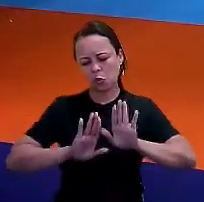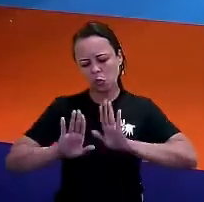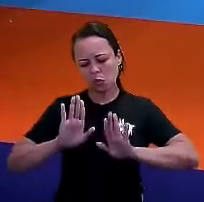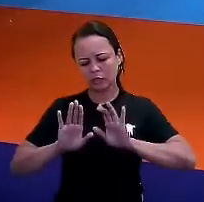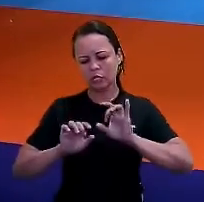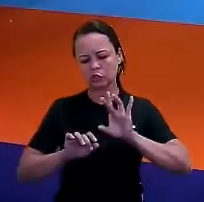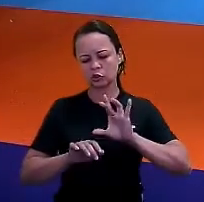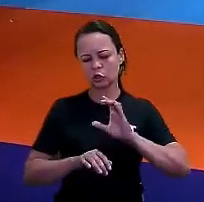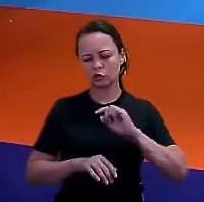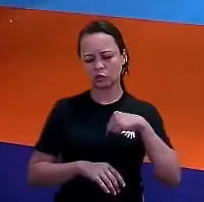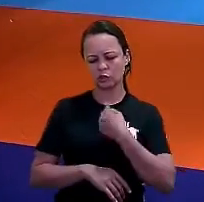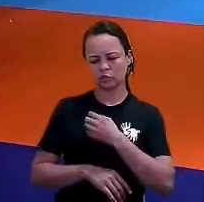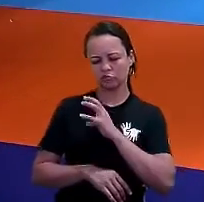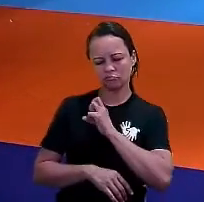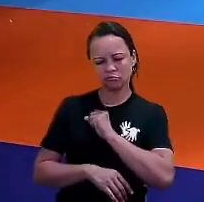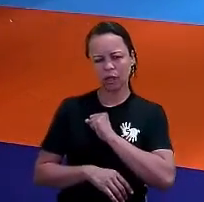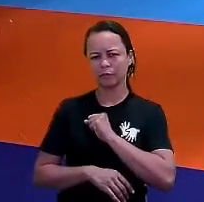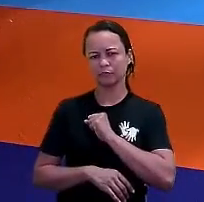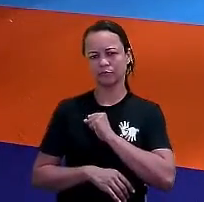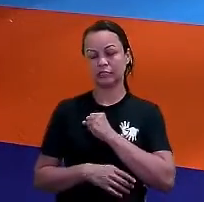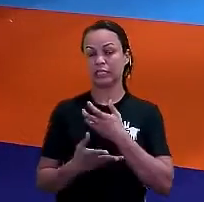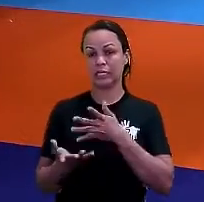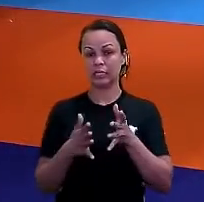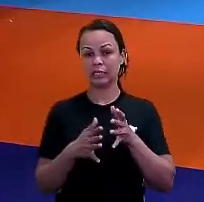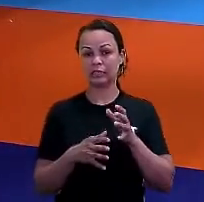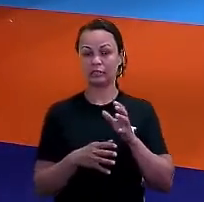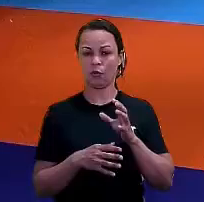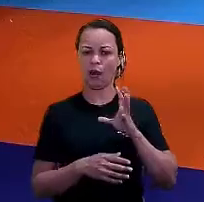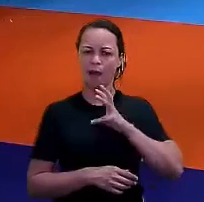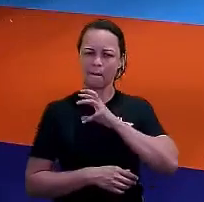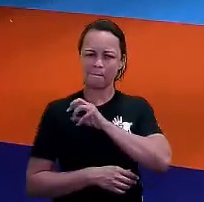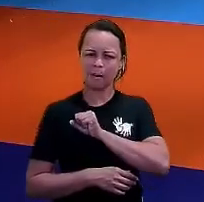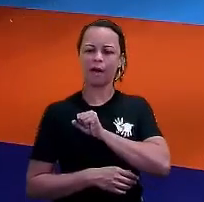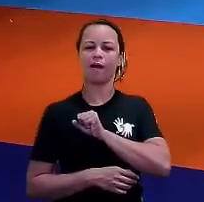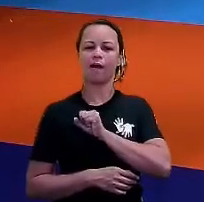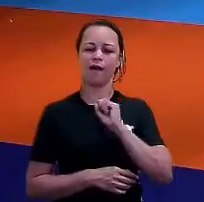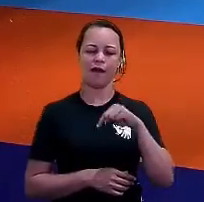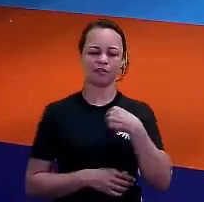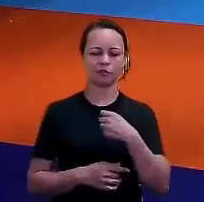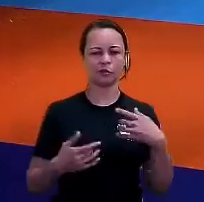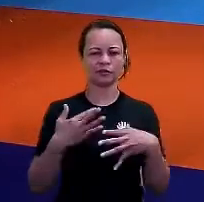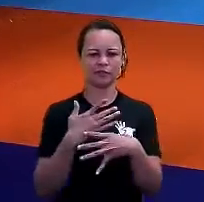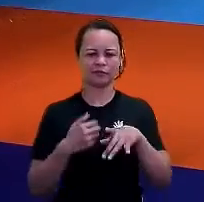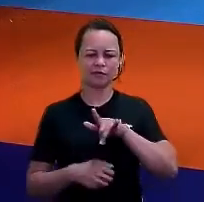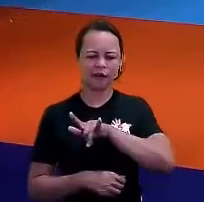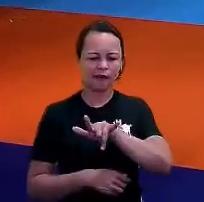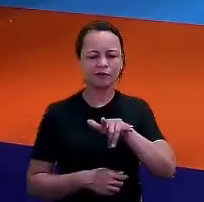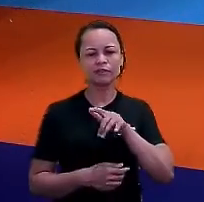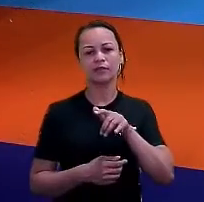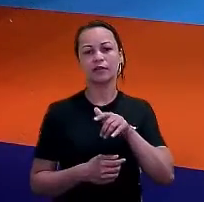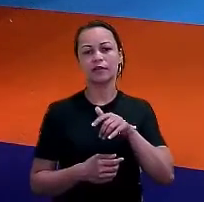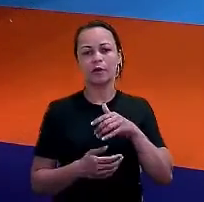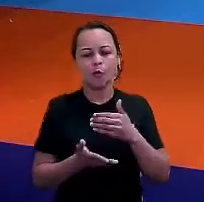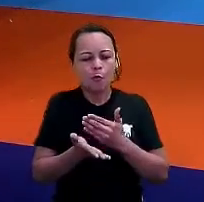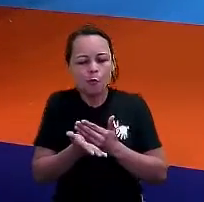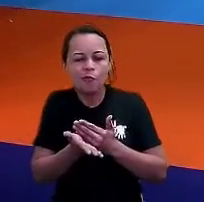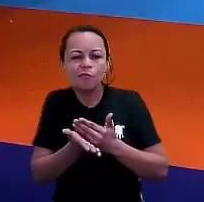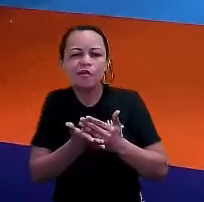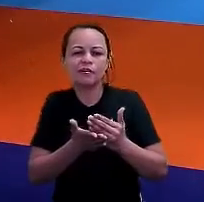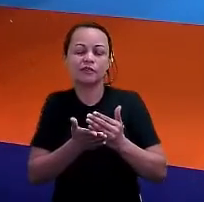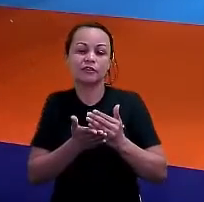daquilo que a gente ama. Então, amar a nossa cidade é o primeiro passo para que a gente